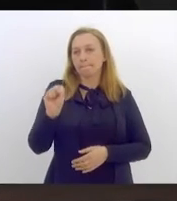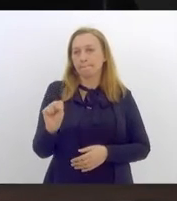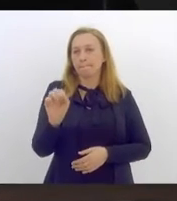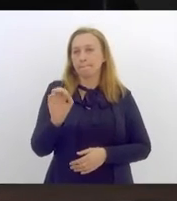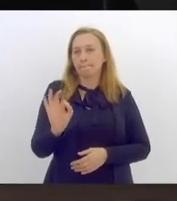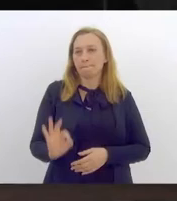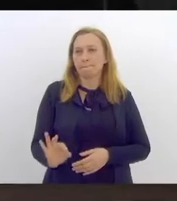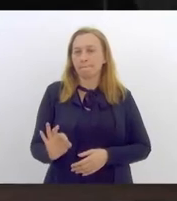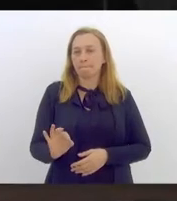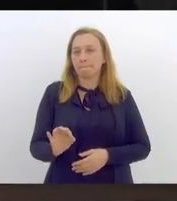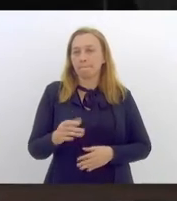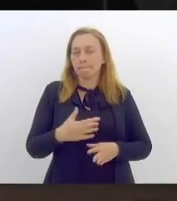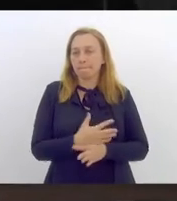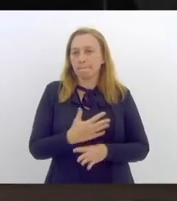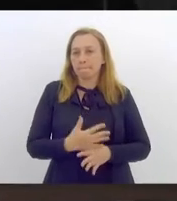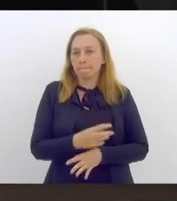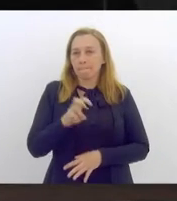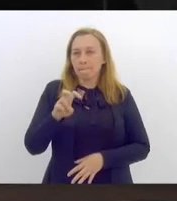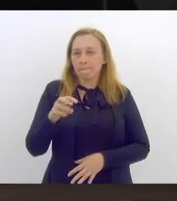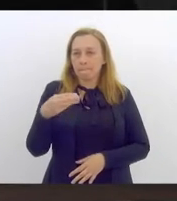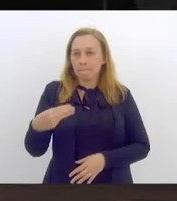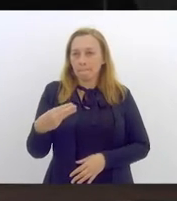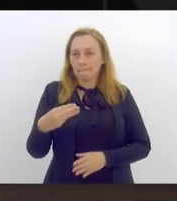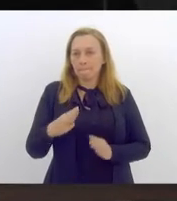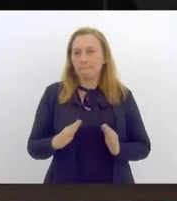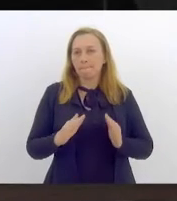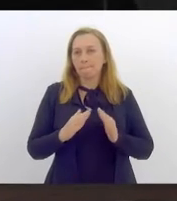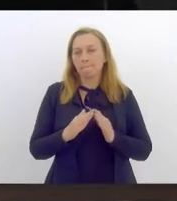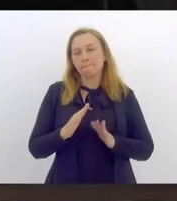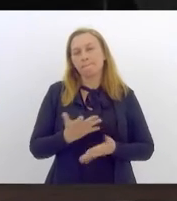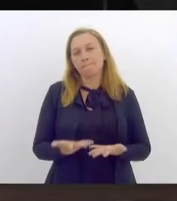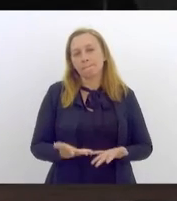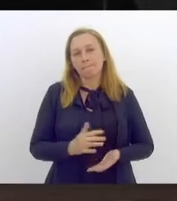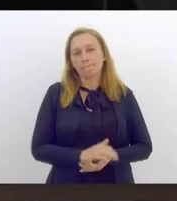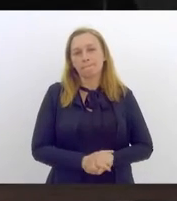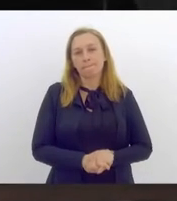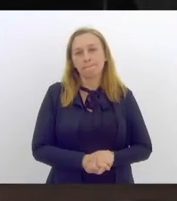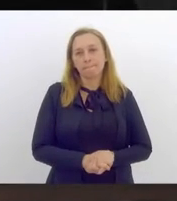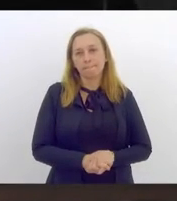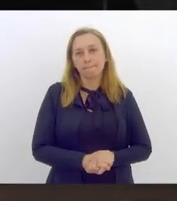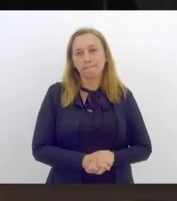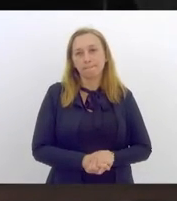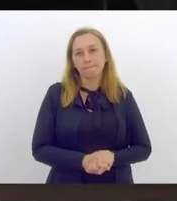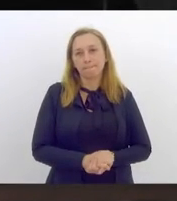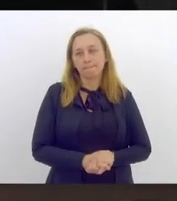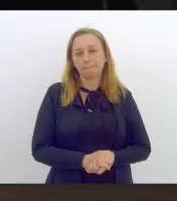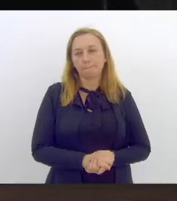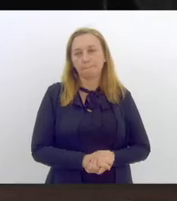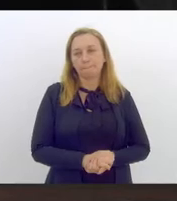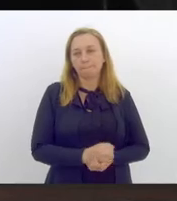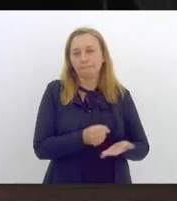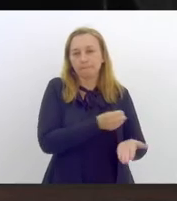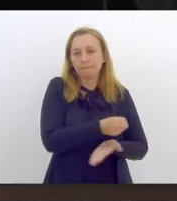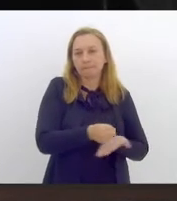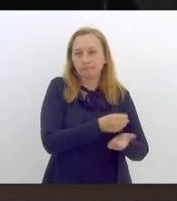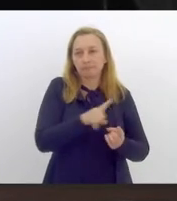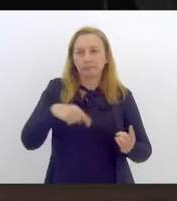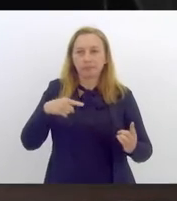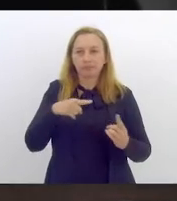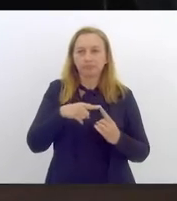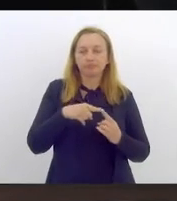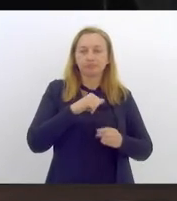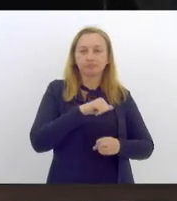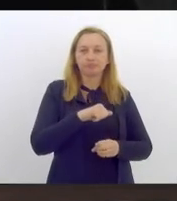no urbanismo e 53% na habitação. Portanto, esses eixos dos Objetivos de